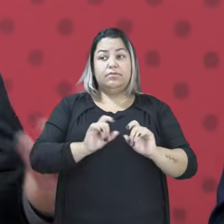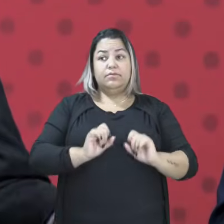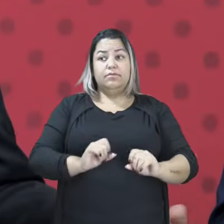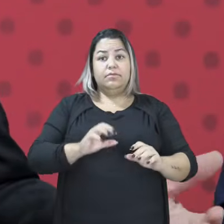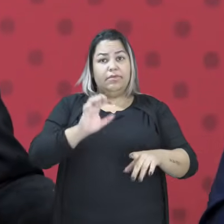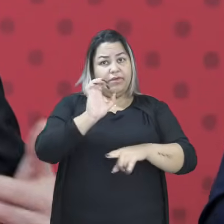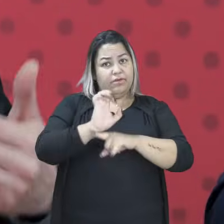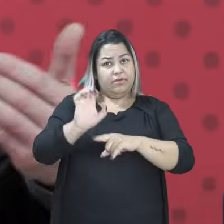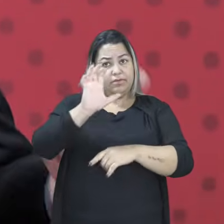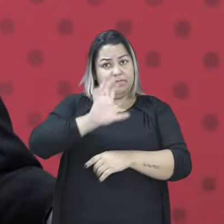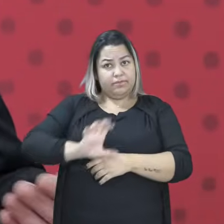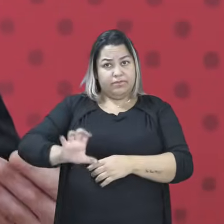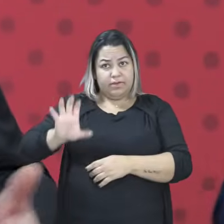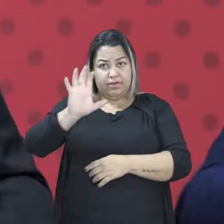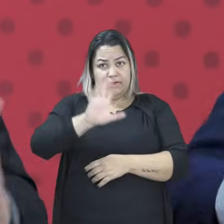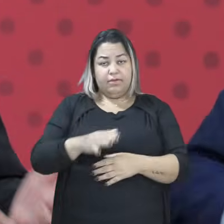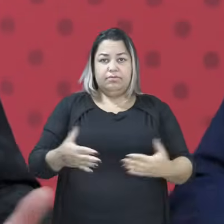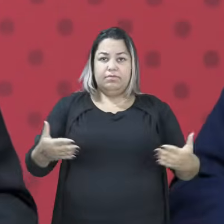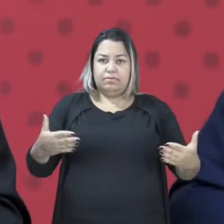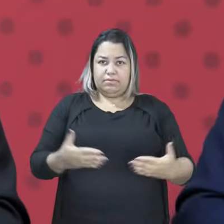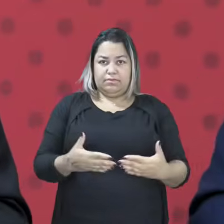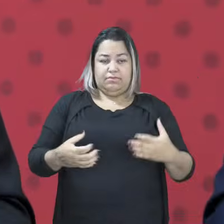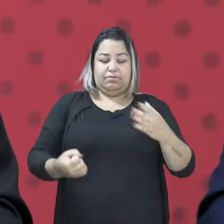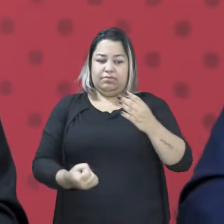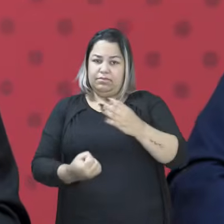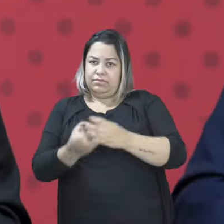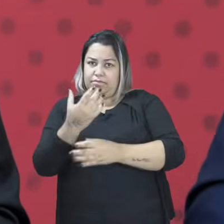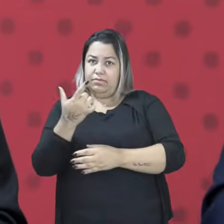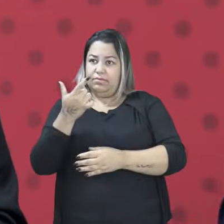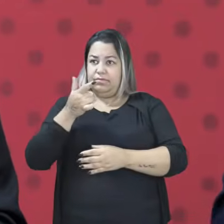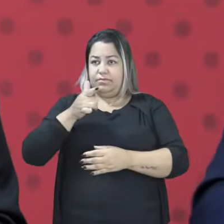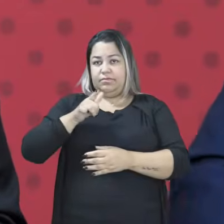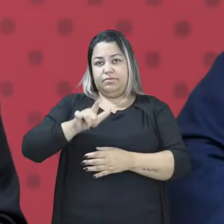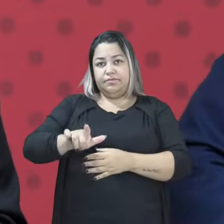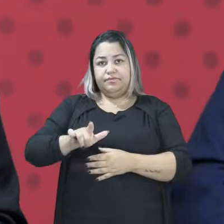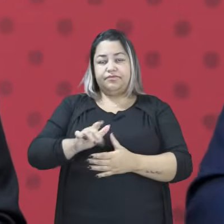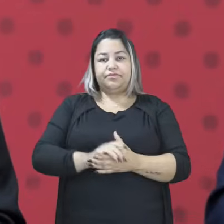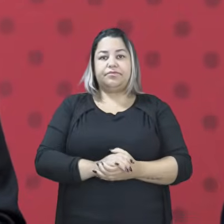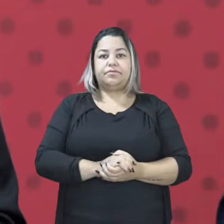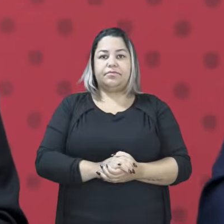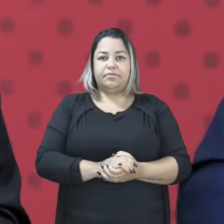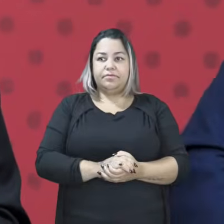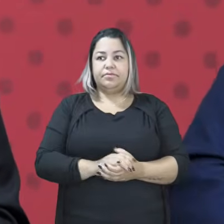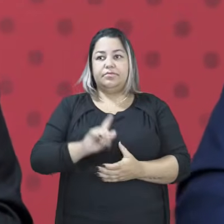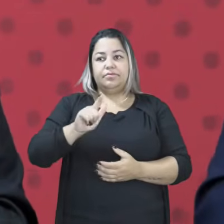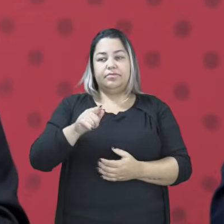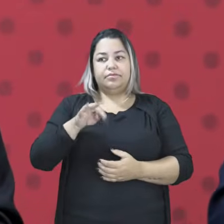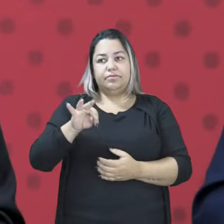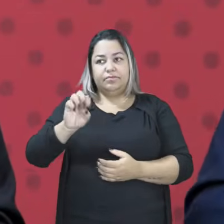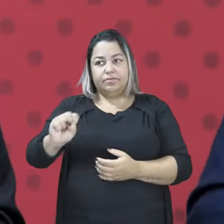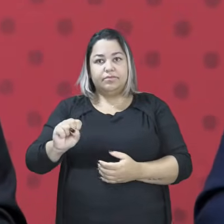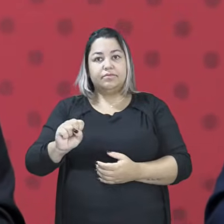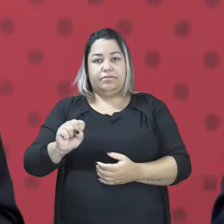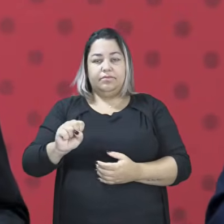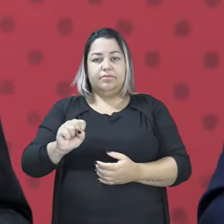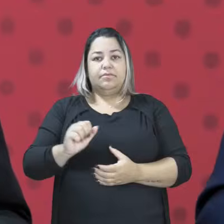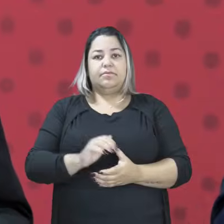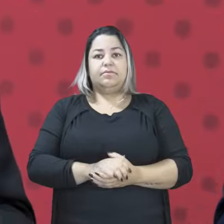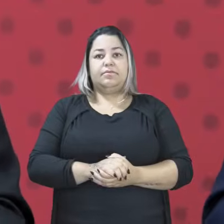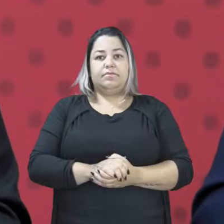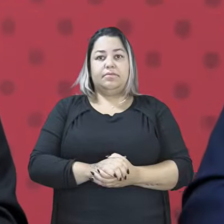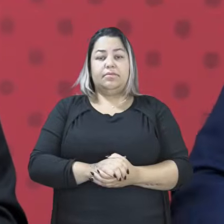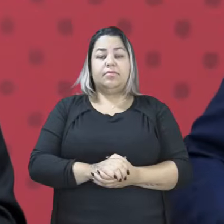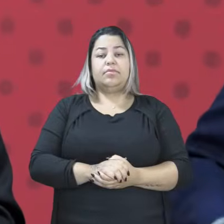estados, agora na montagem ou na remontagem dos GTS. Então é por isso que é um